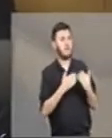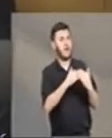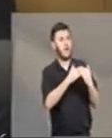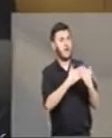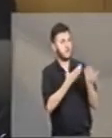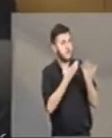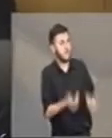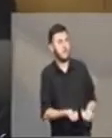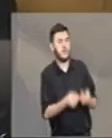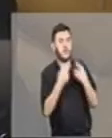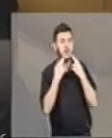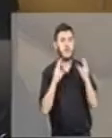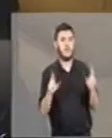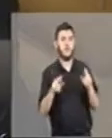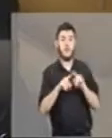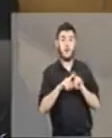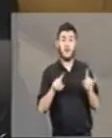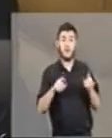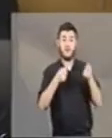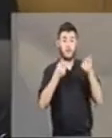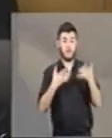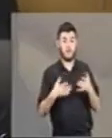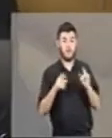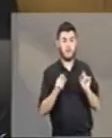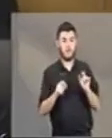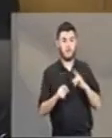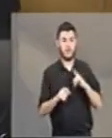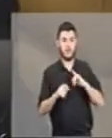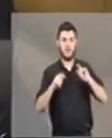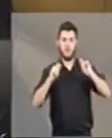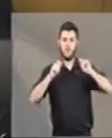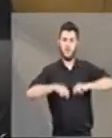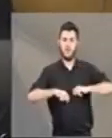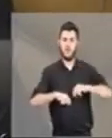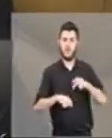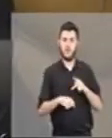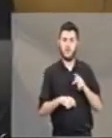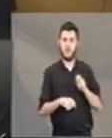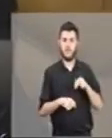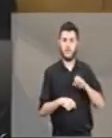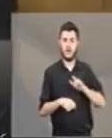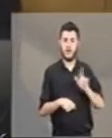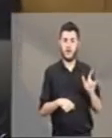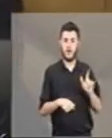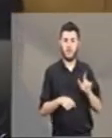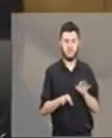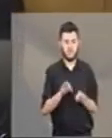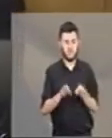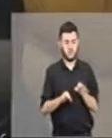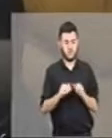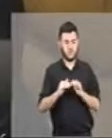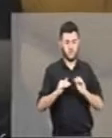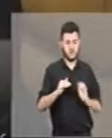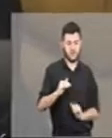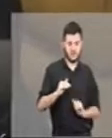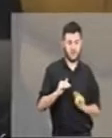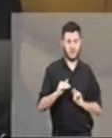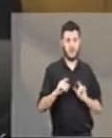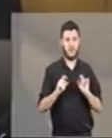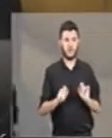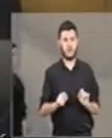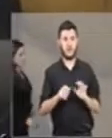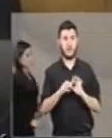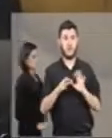vez definida essa competência penal do magistrado ministro Celso de Mello, a partir de uma deliberação do